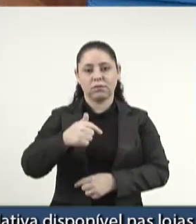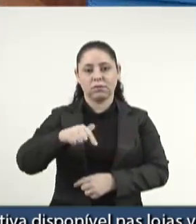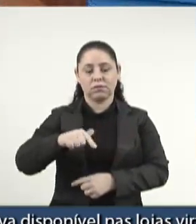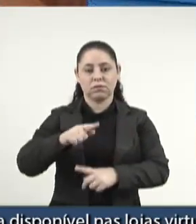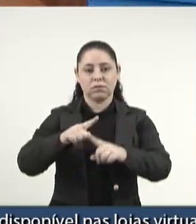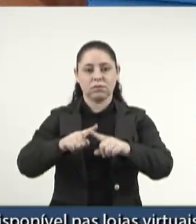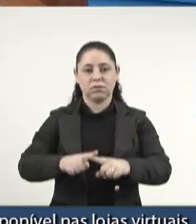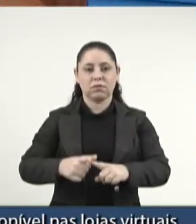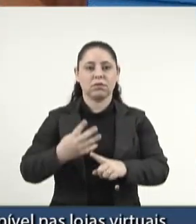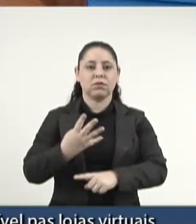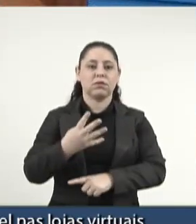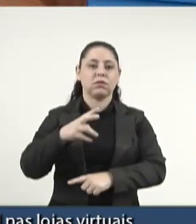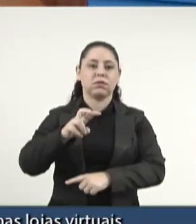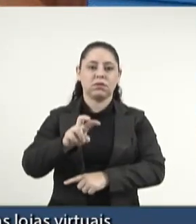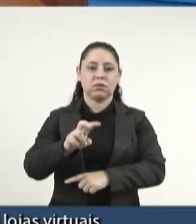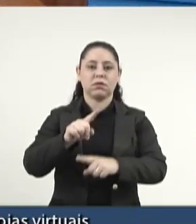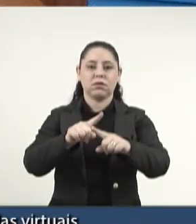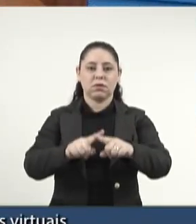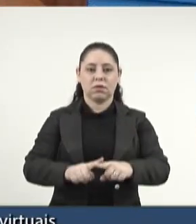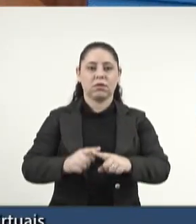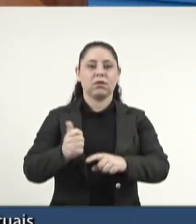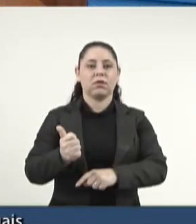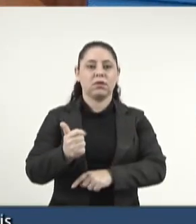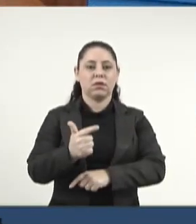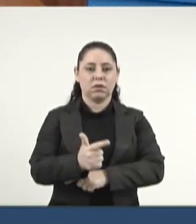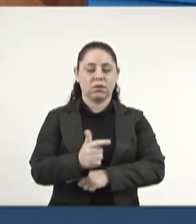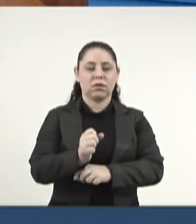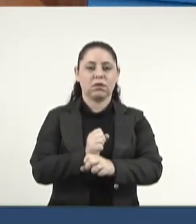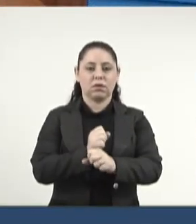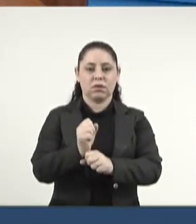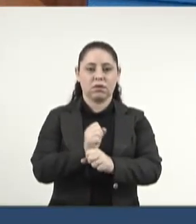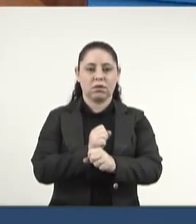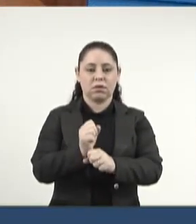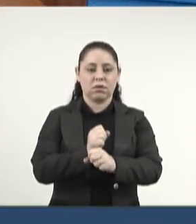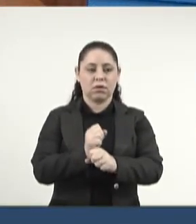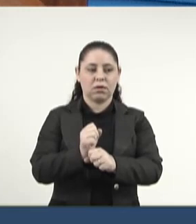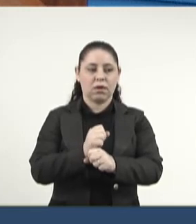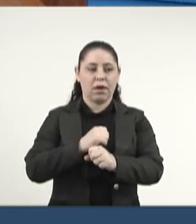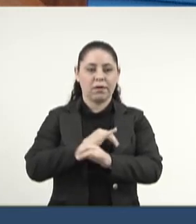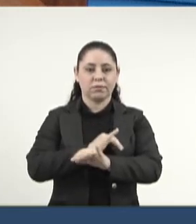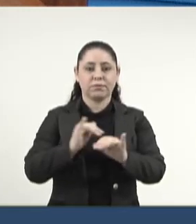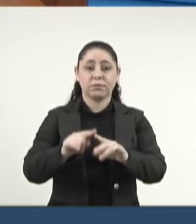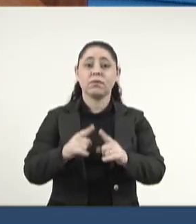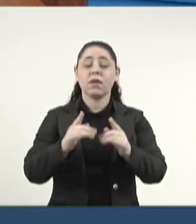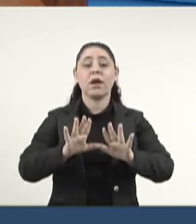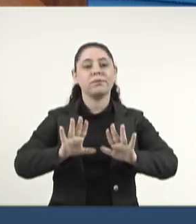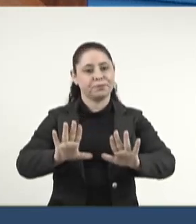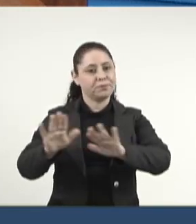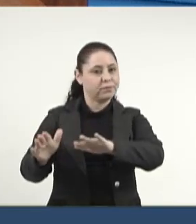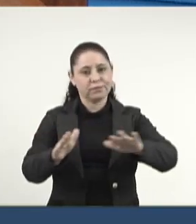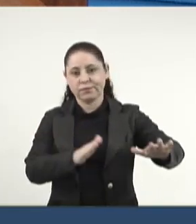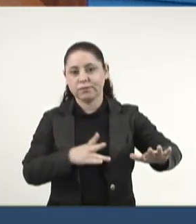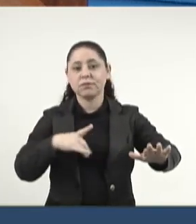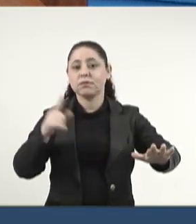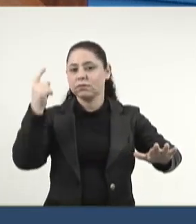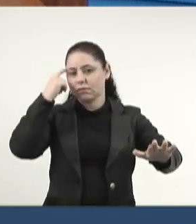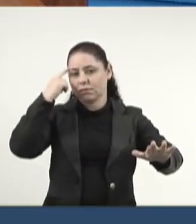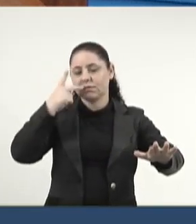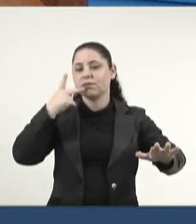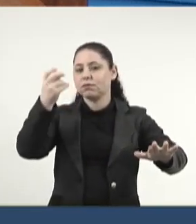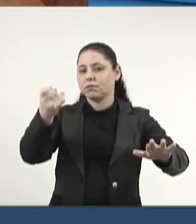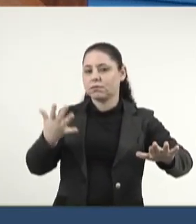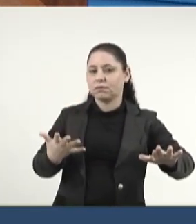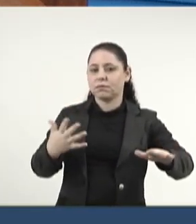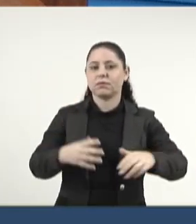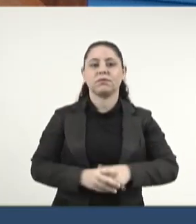R$ 45,00 vezes 12 anos. Essa é a conta que a gente tem notícia. Mas para continuar o meu raciocínio, deputado Zé